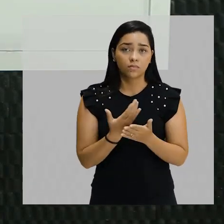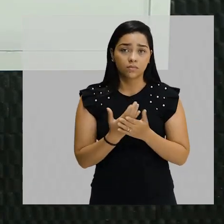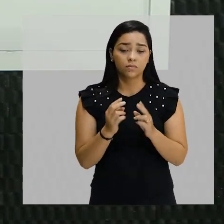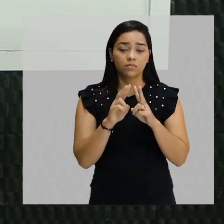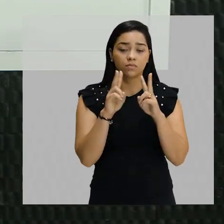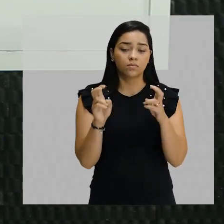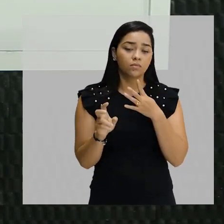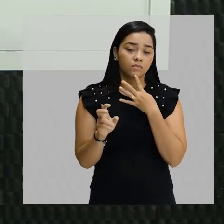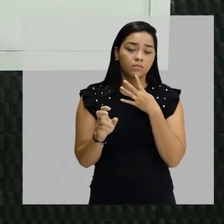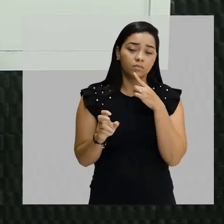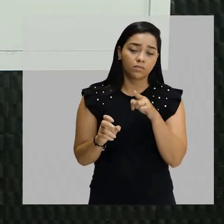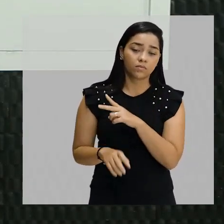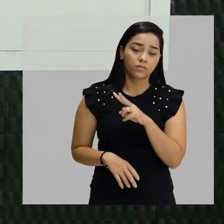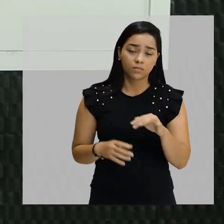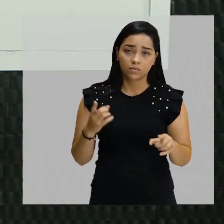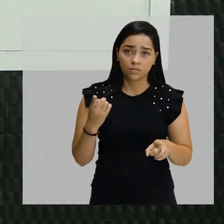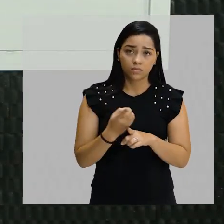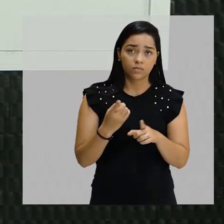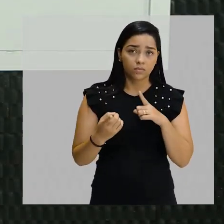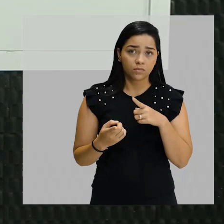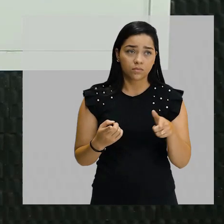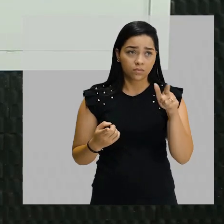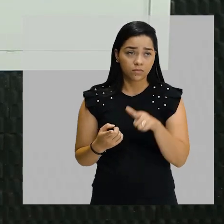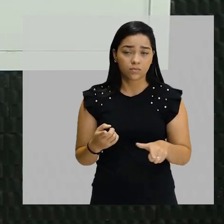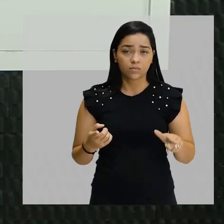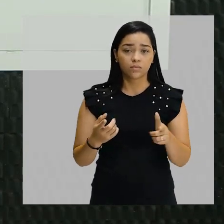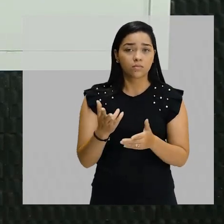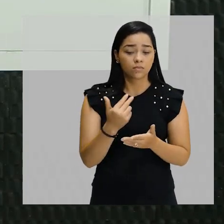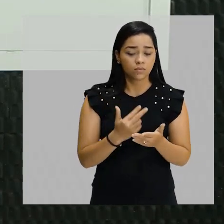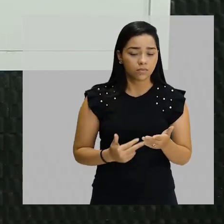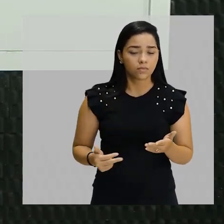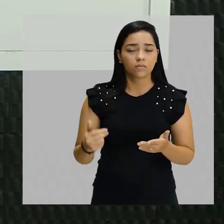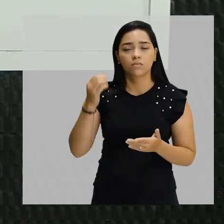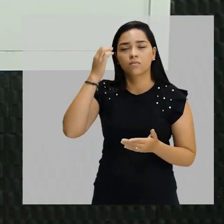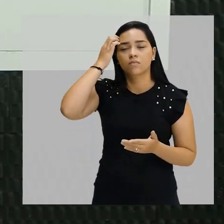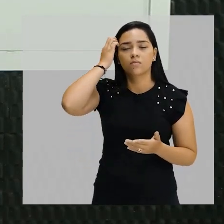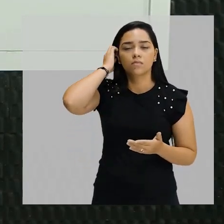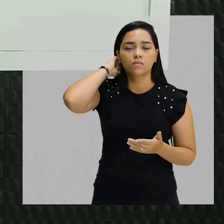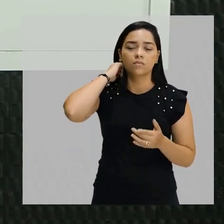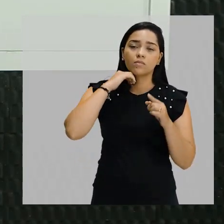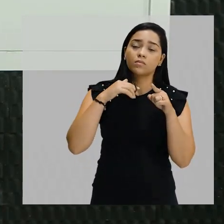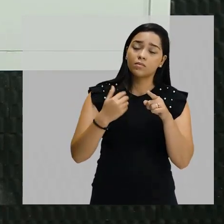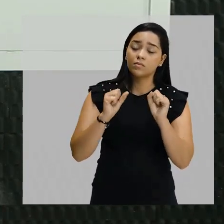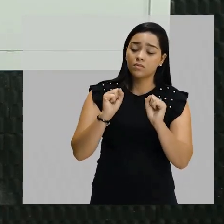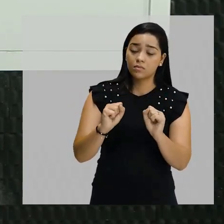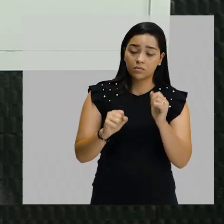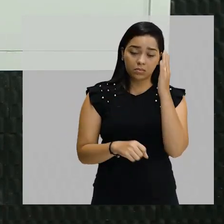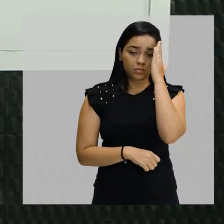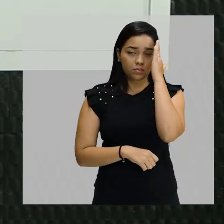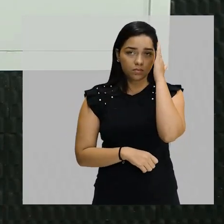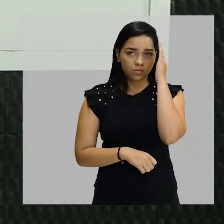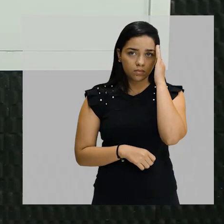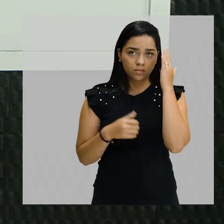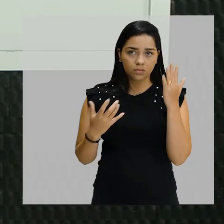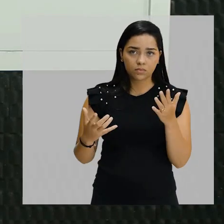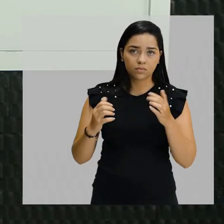temos sobre conhecimento aí você vai encontrar mais uma vez este desenho eu faço esse desenho para que você entenda de uma forma